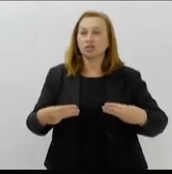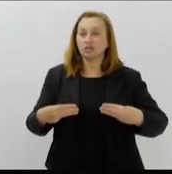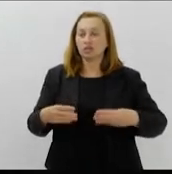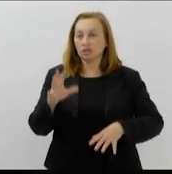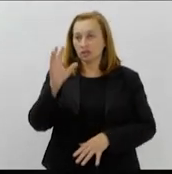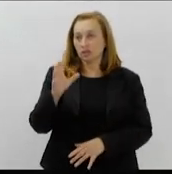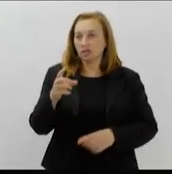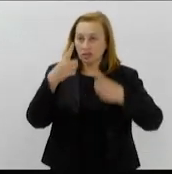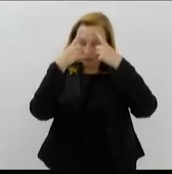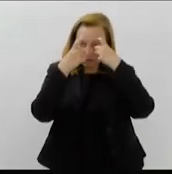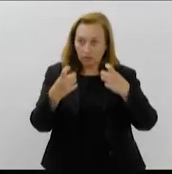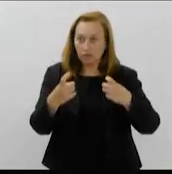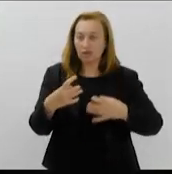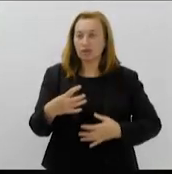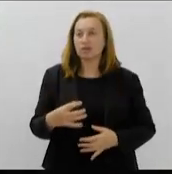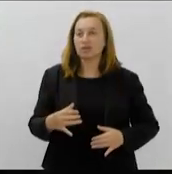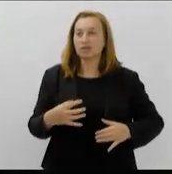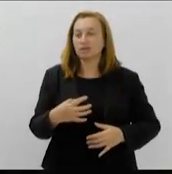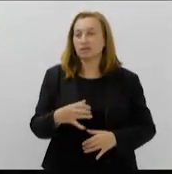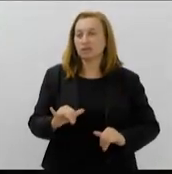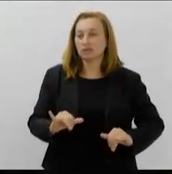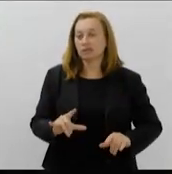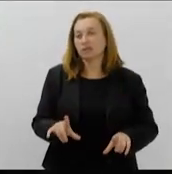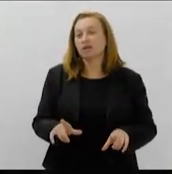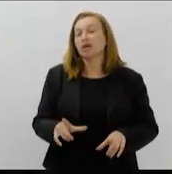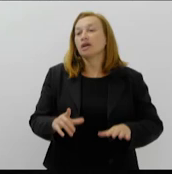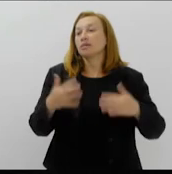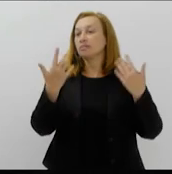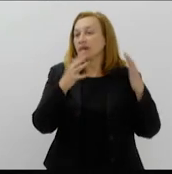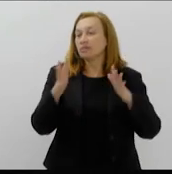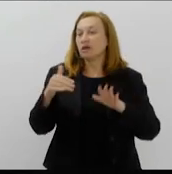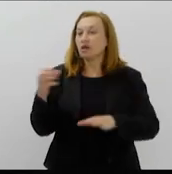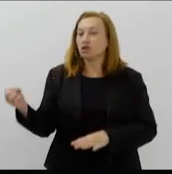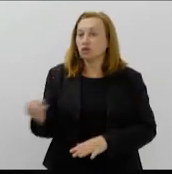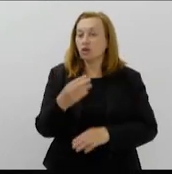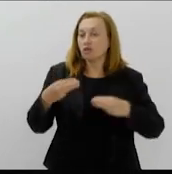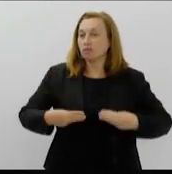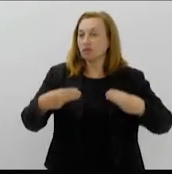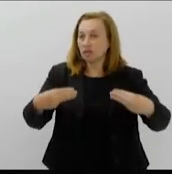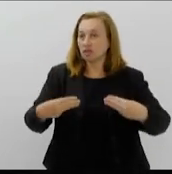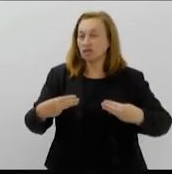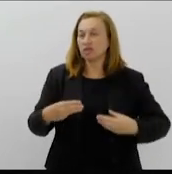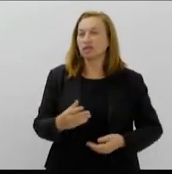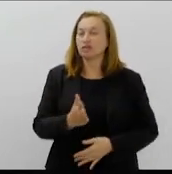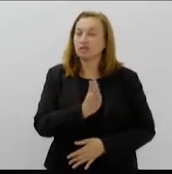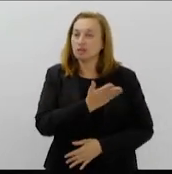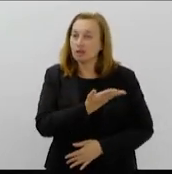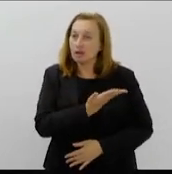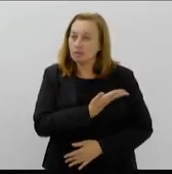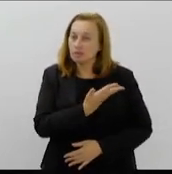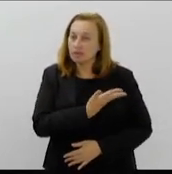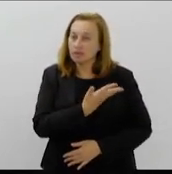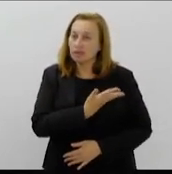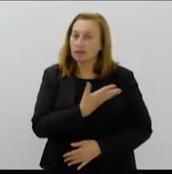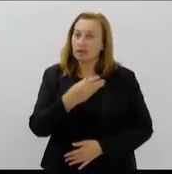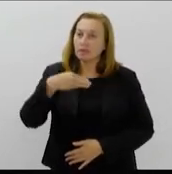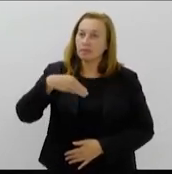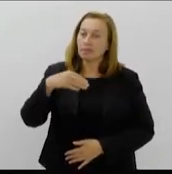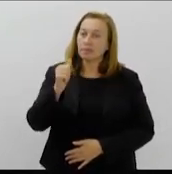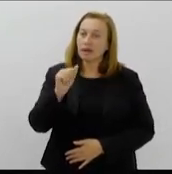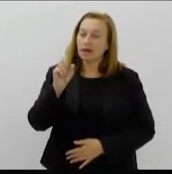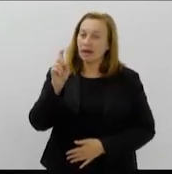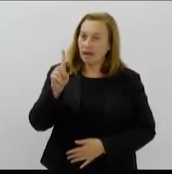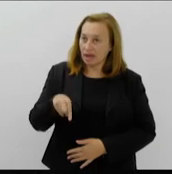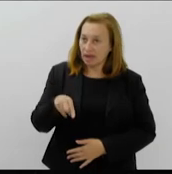E saudar a nova ministra dos Direitos Humanos, que é a nossa querida companheira Macaé